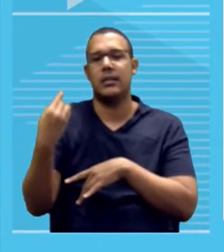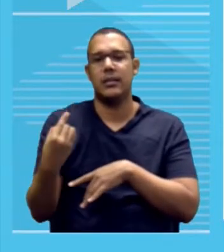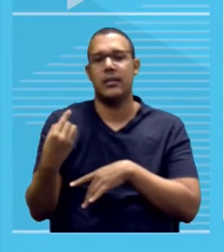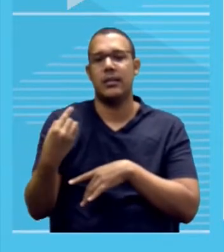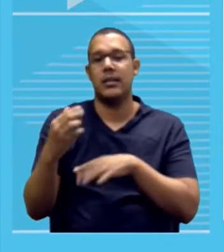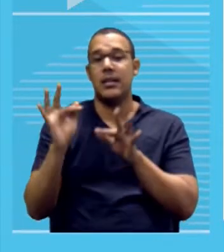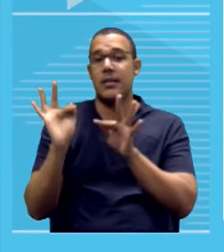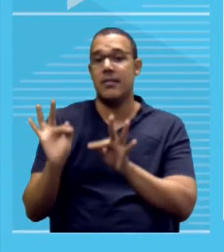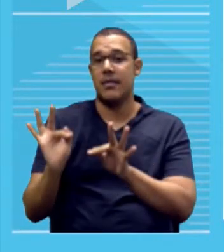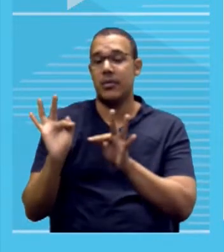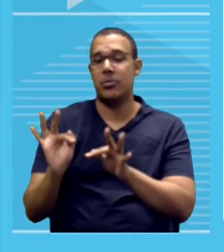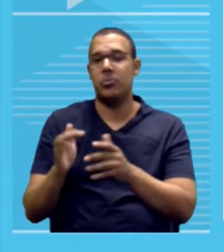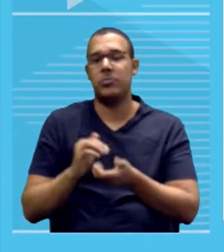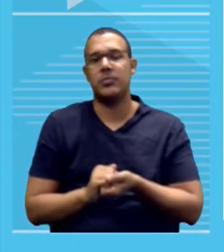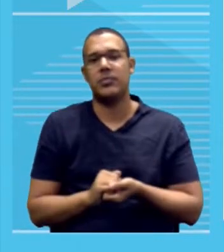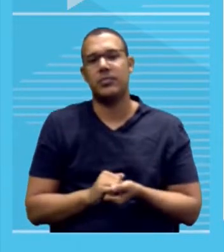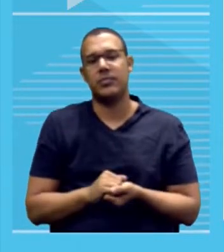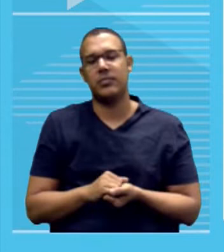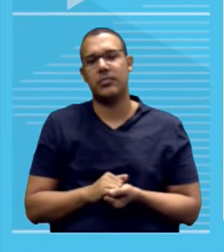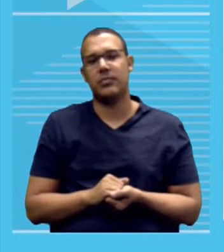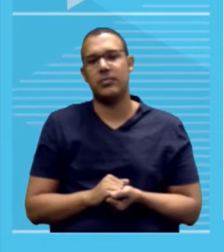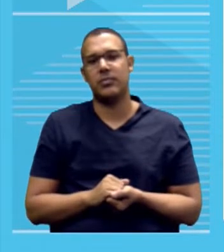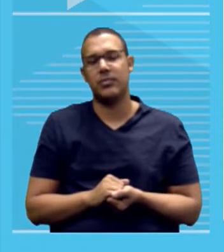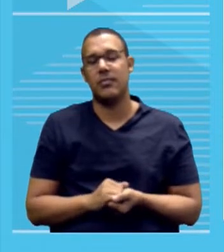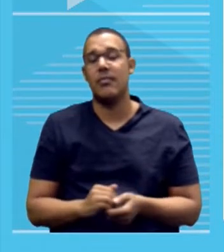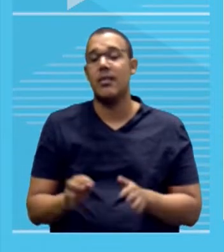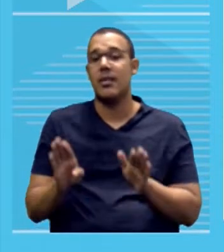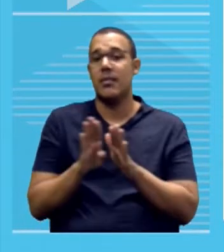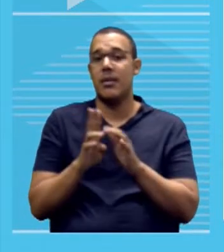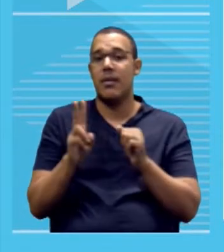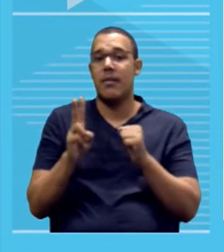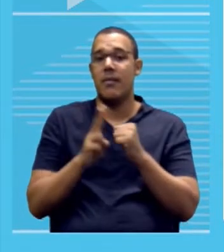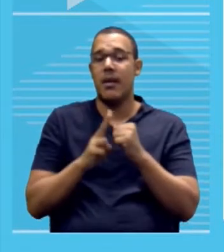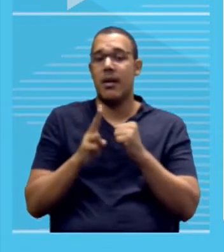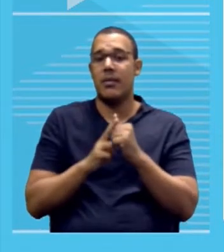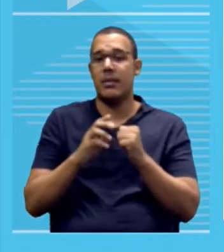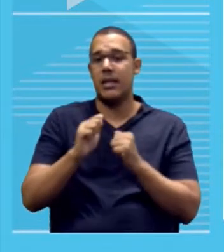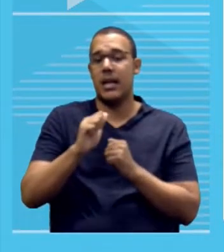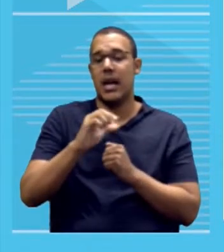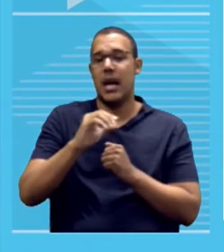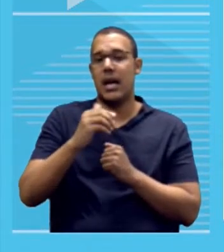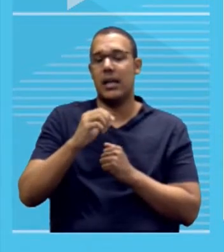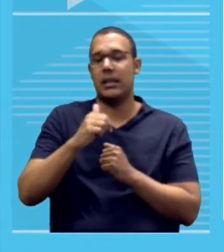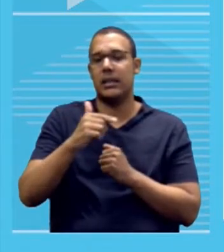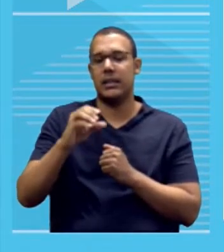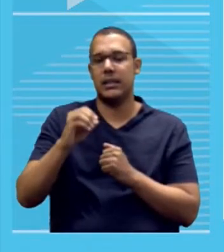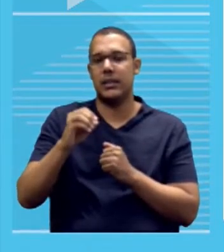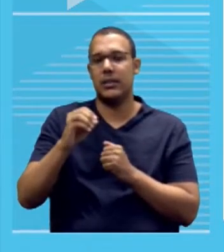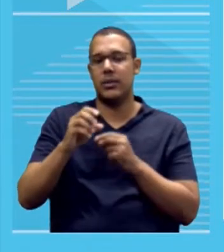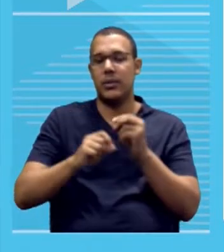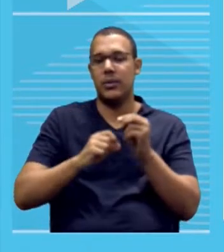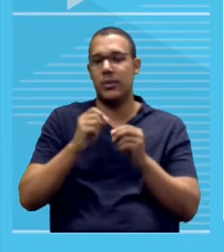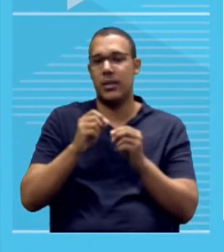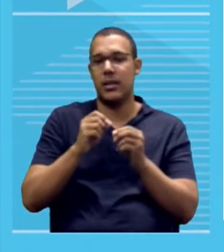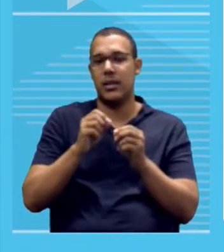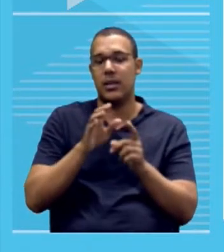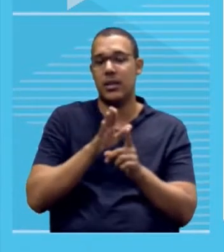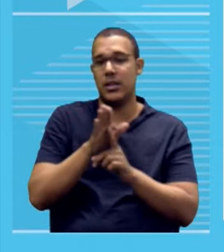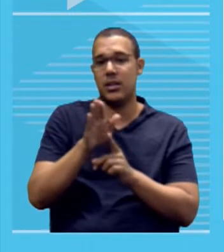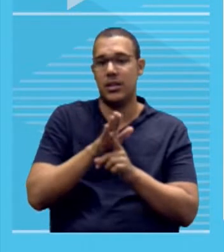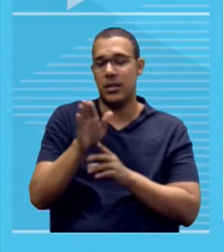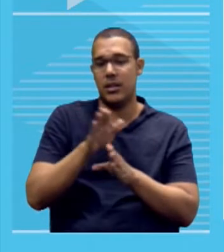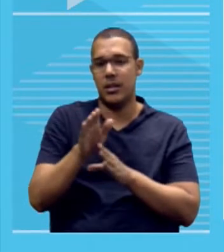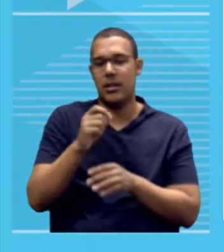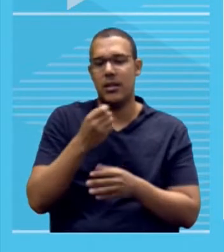finalmente além desses também os verbos de ação olha só os verbos que te orientam na tua prática